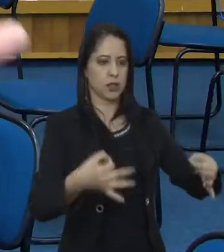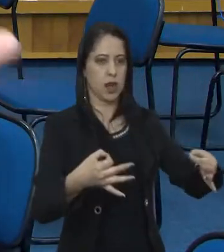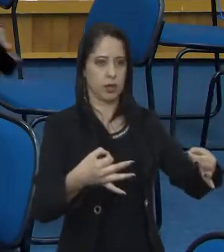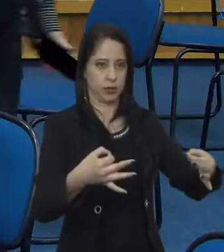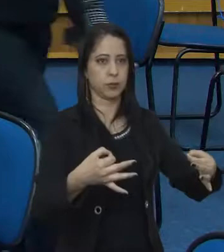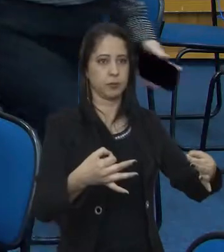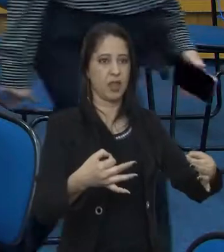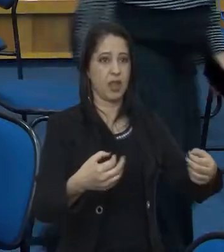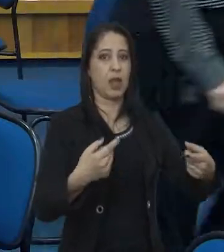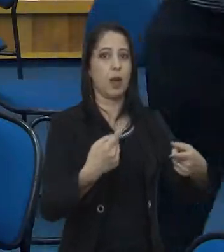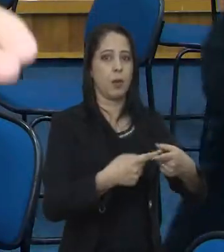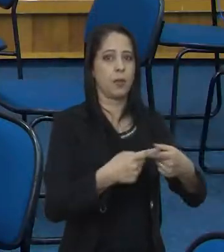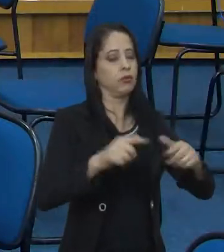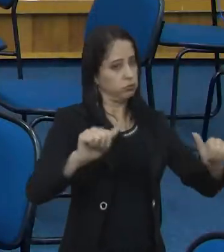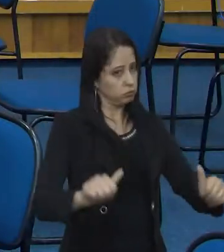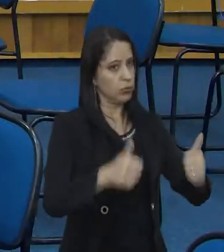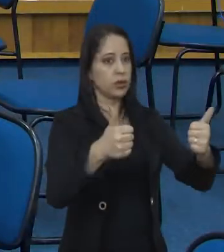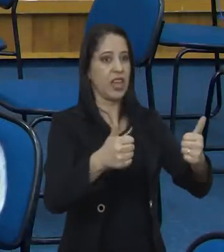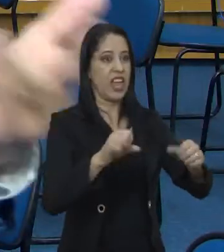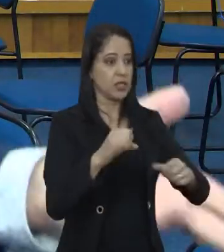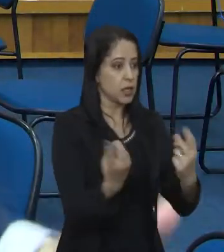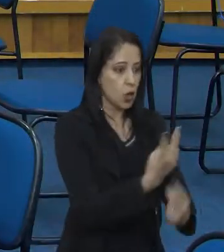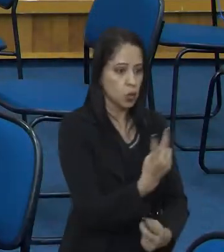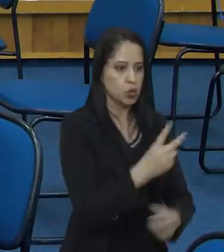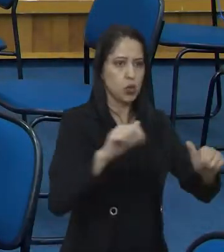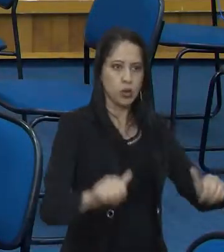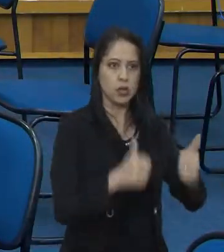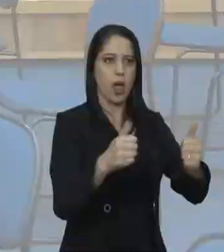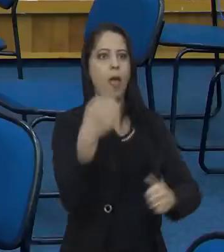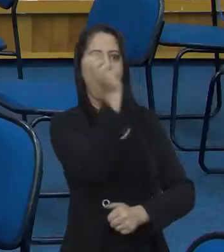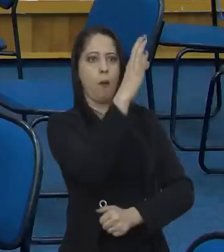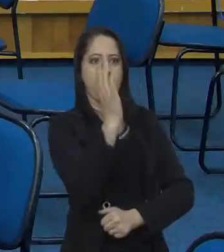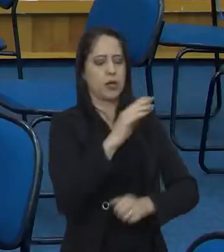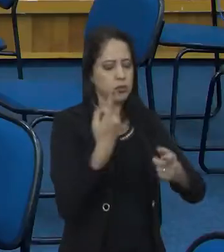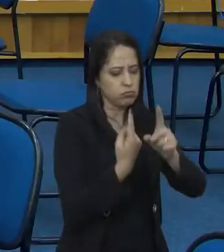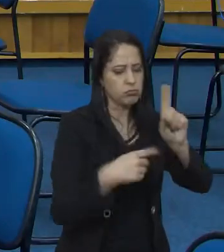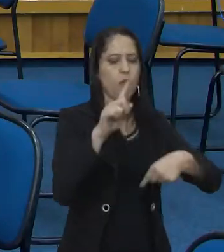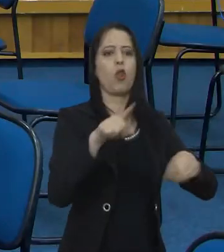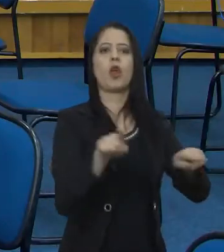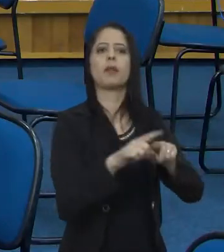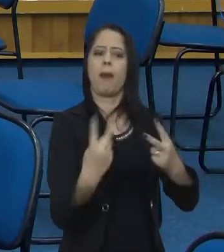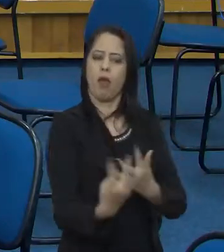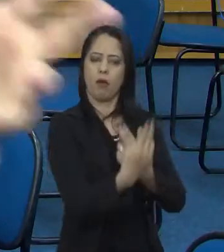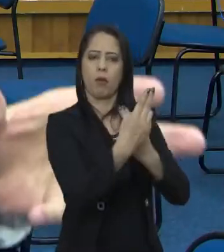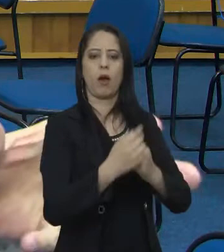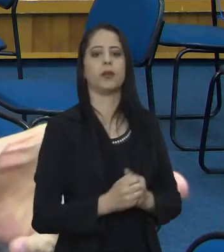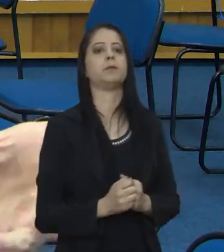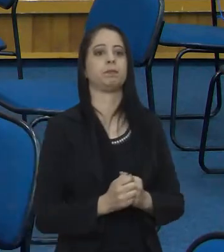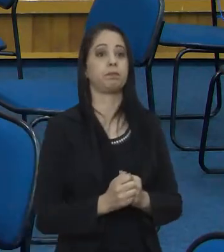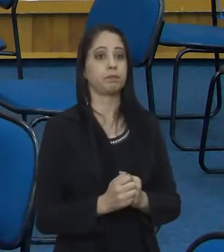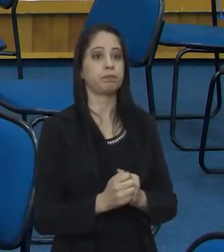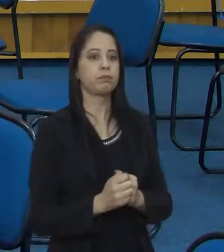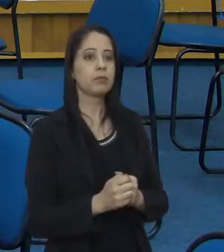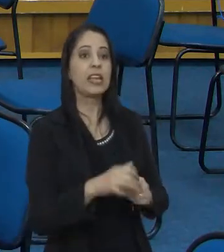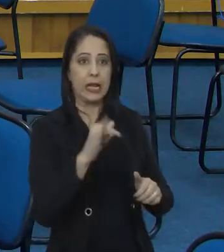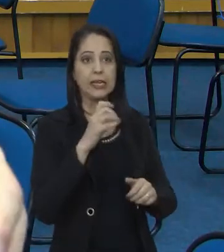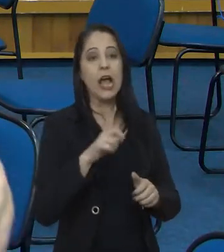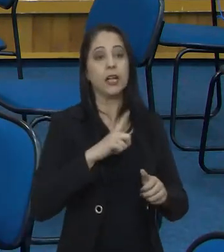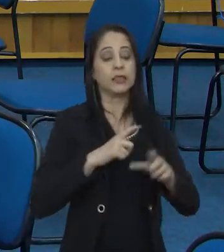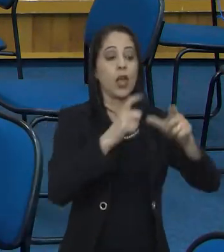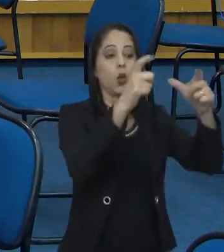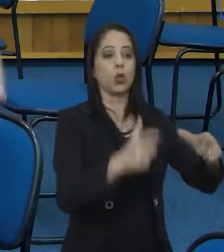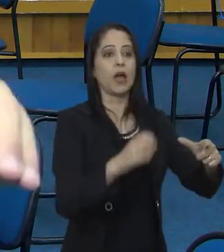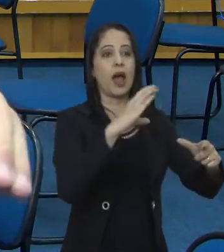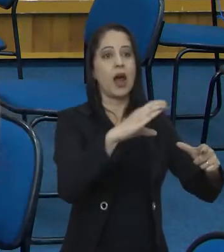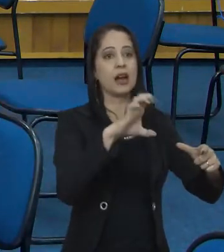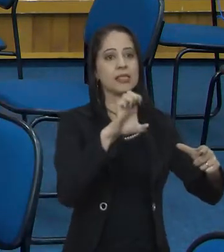só com os dois se saindo bem é que o país conseguirá se sair bem também ideia as partes tem o cejusc Né que é um local